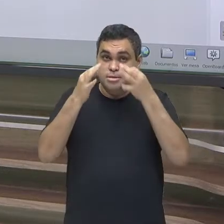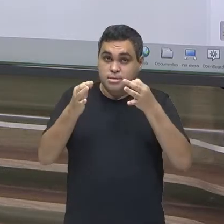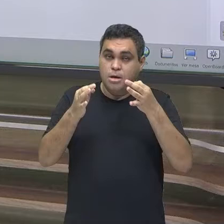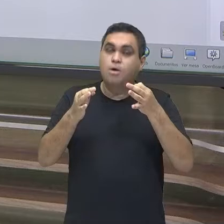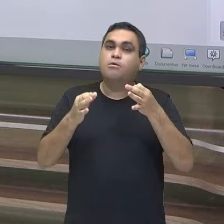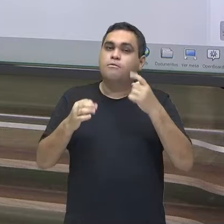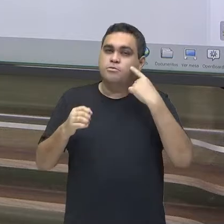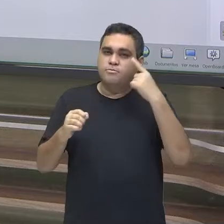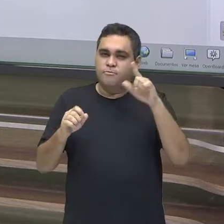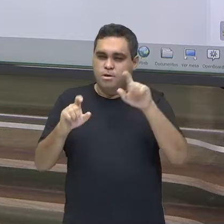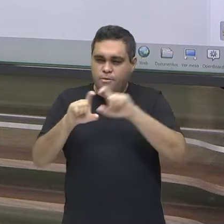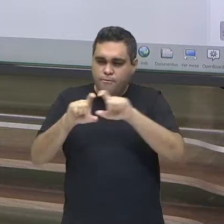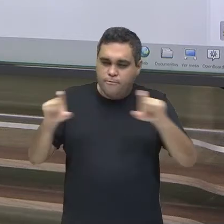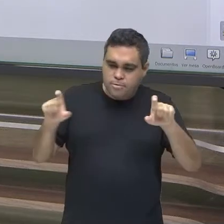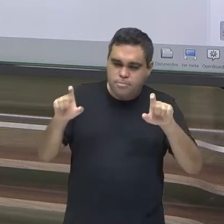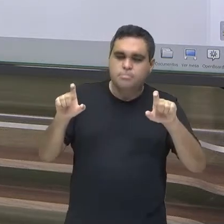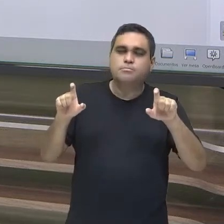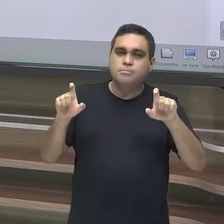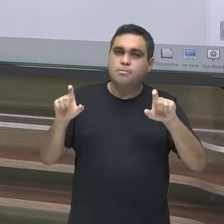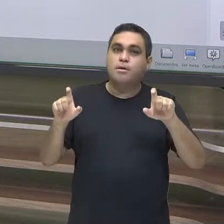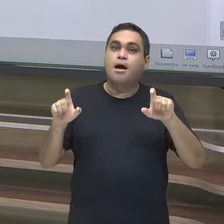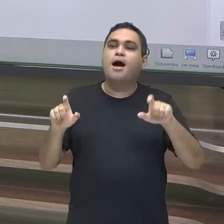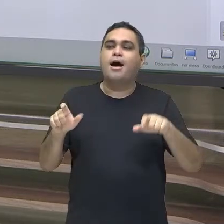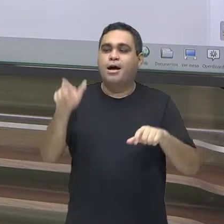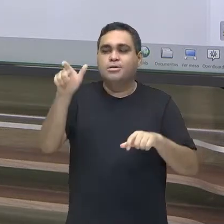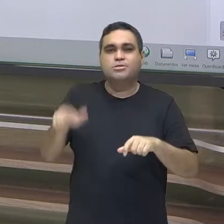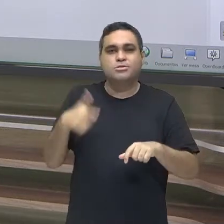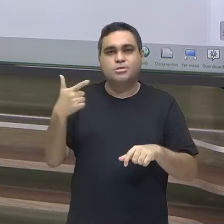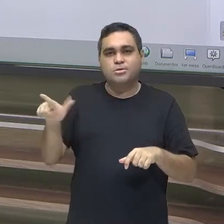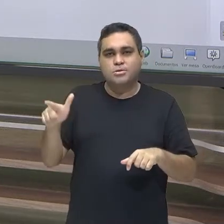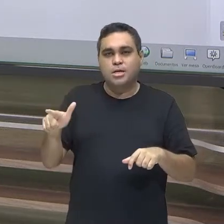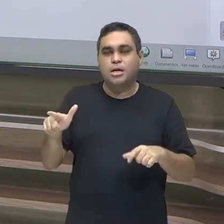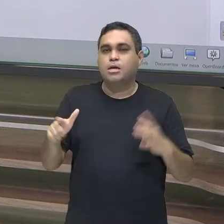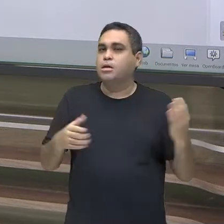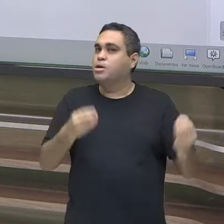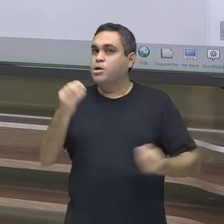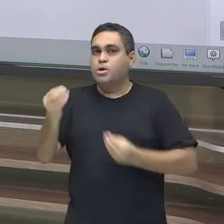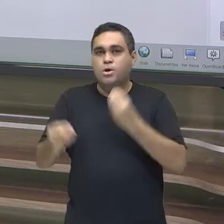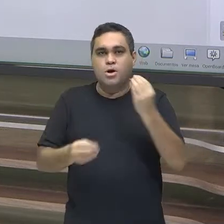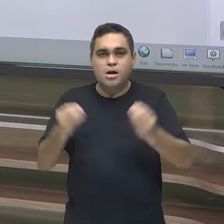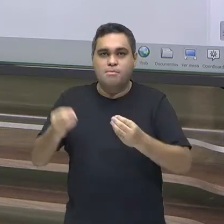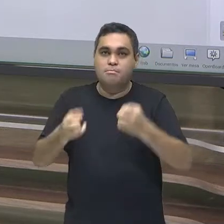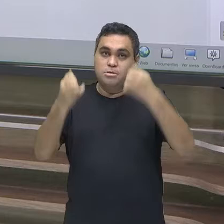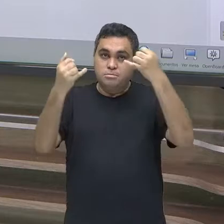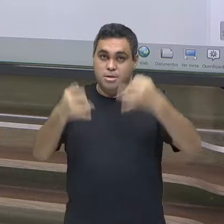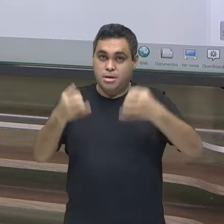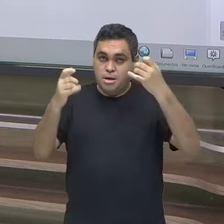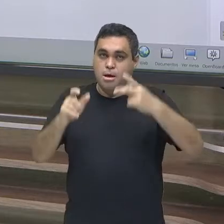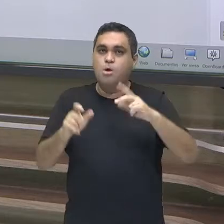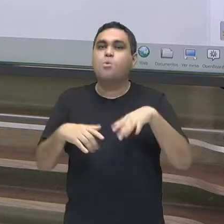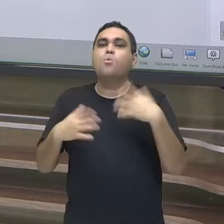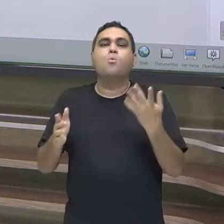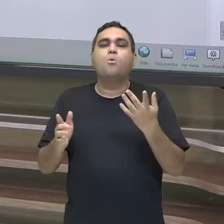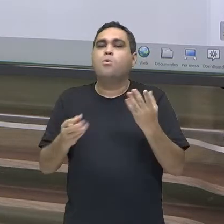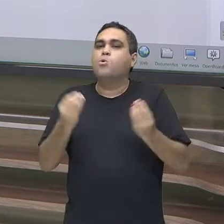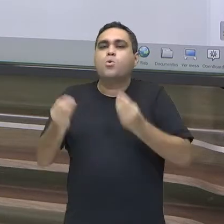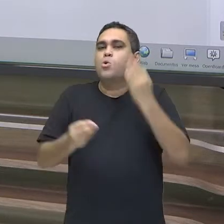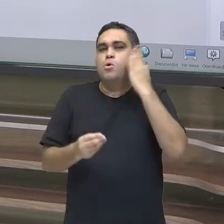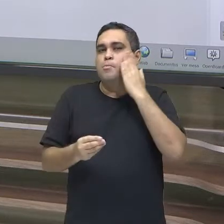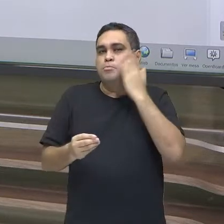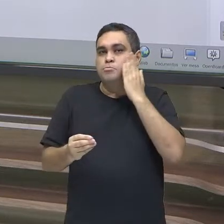você terá orações sem sujeito, ou seja, só com o predicado. Quais são